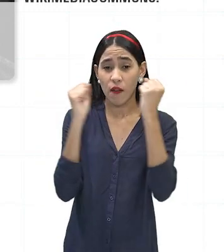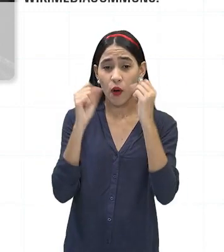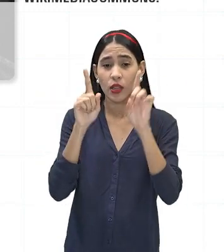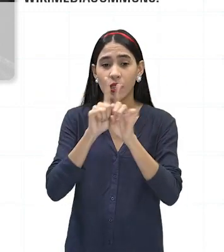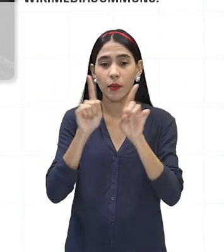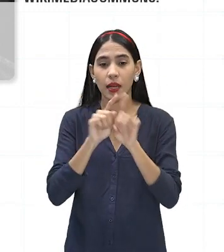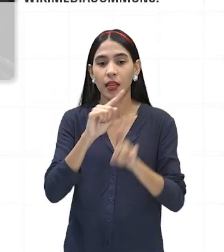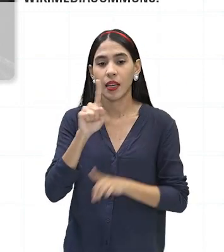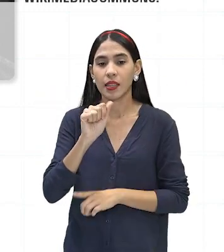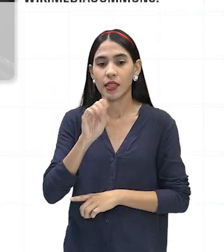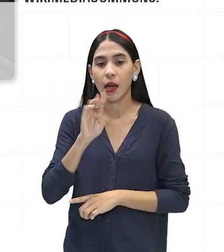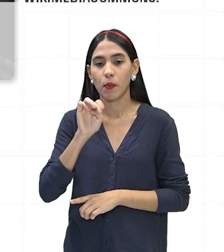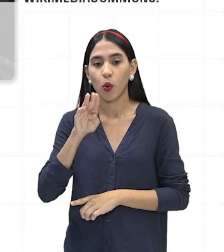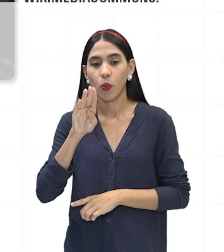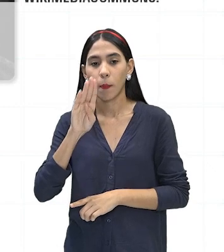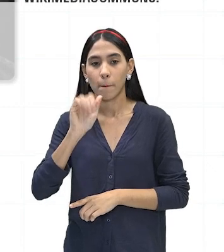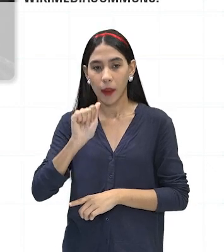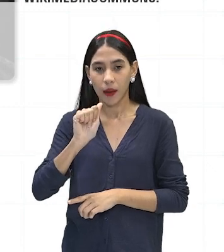Prosseguindo,